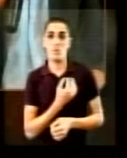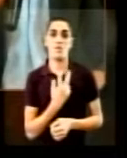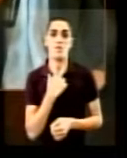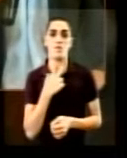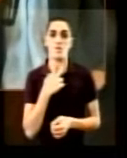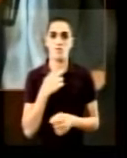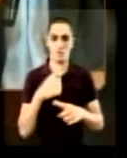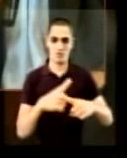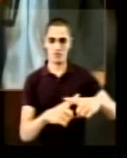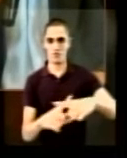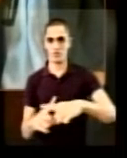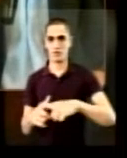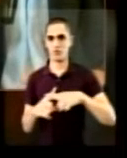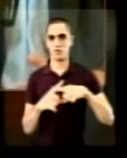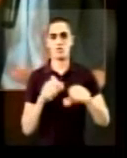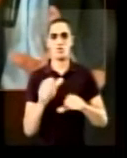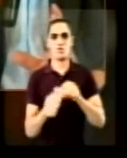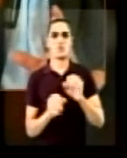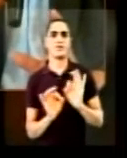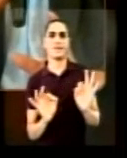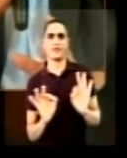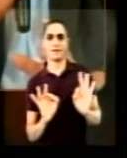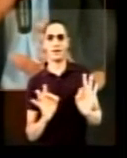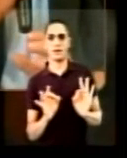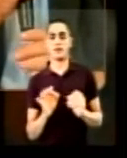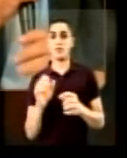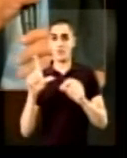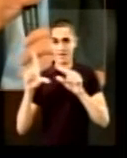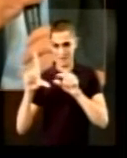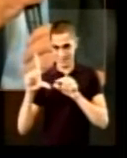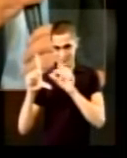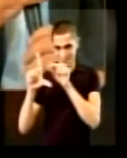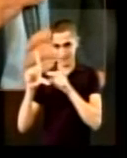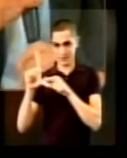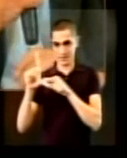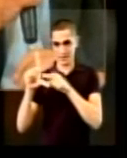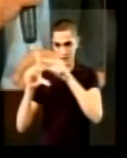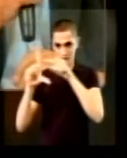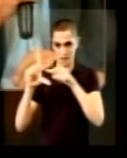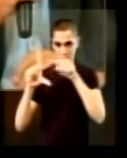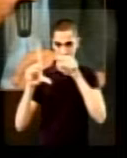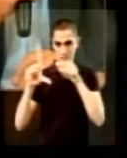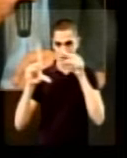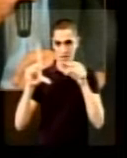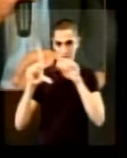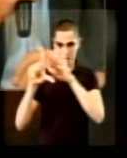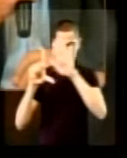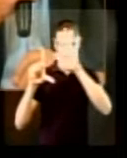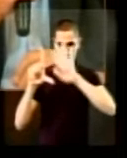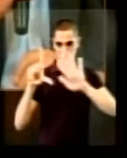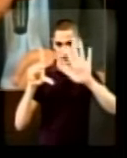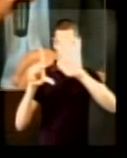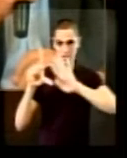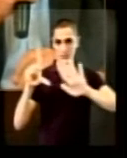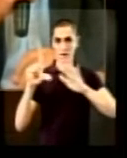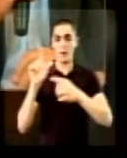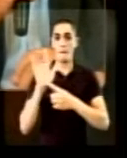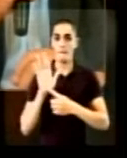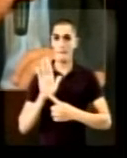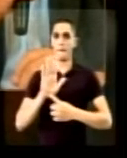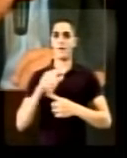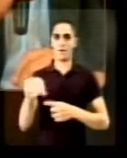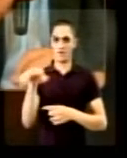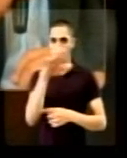Isso aqui, pessoal, é um gráfico para mostrar para os negativistas de que os óbitos estão